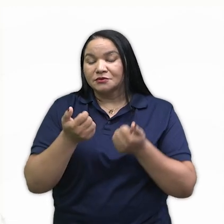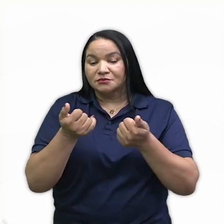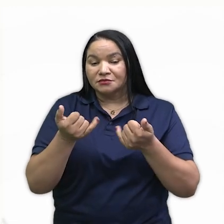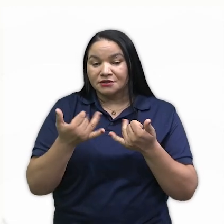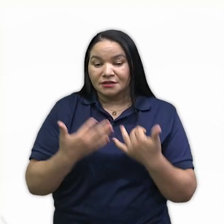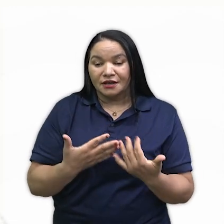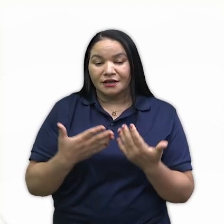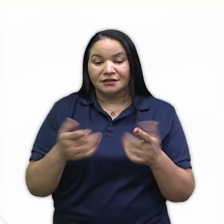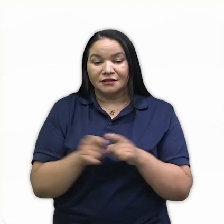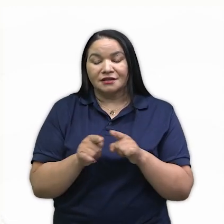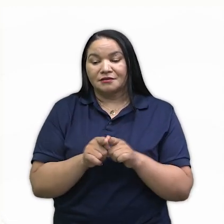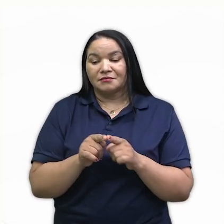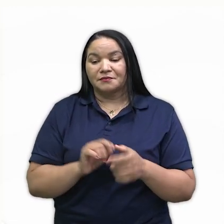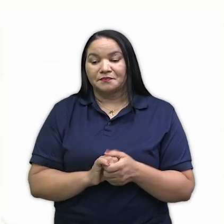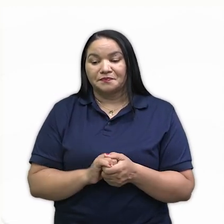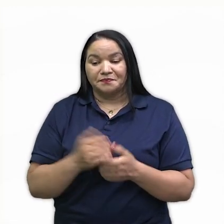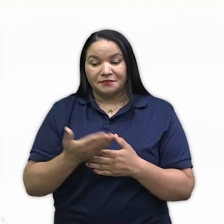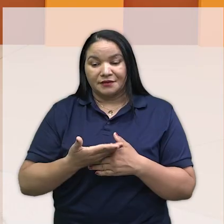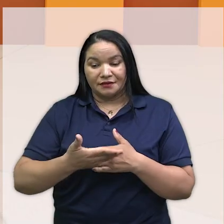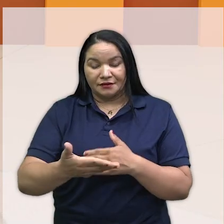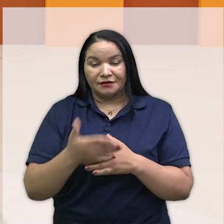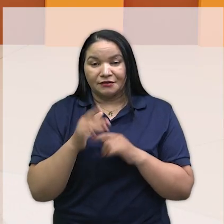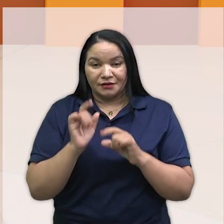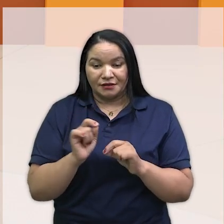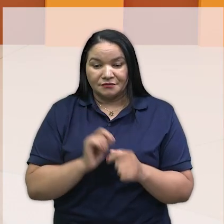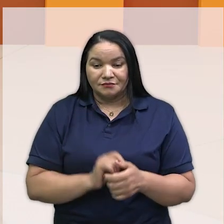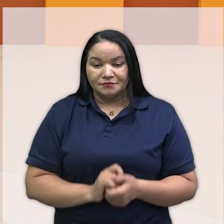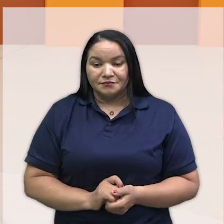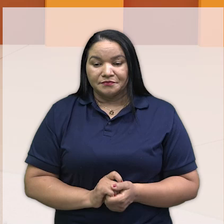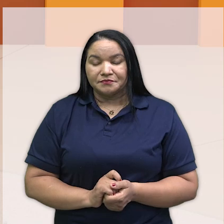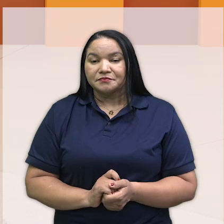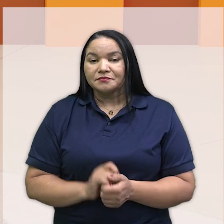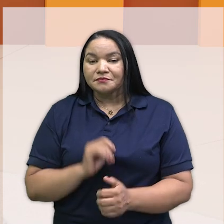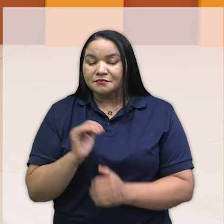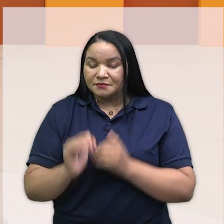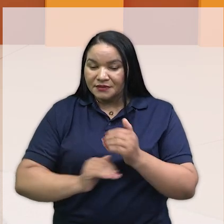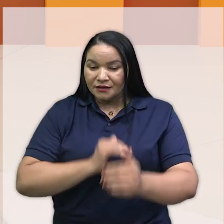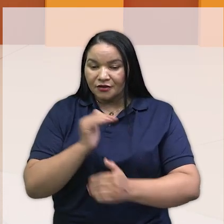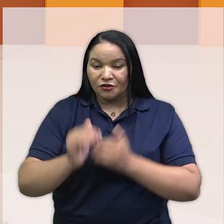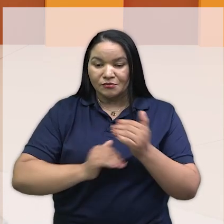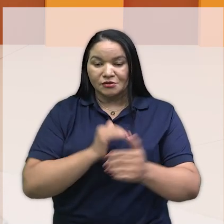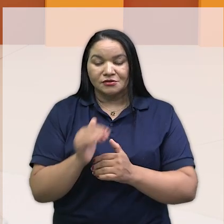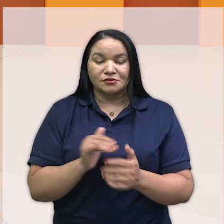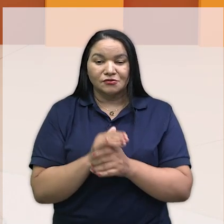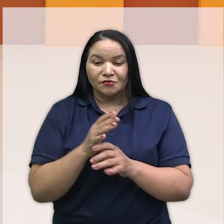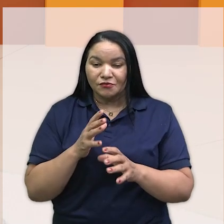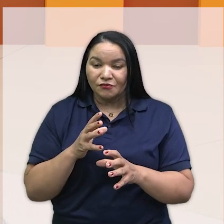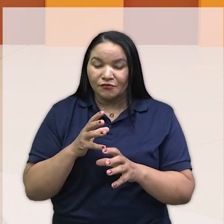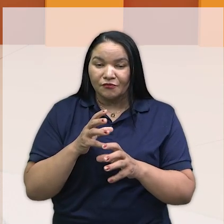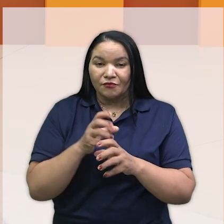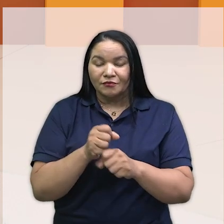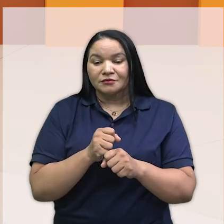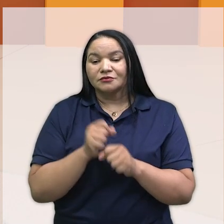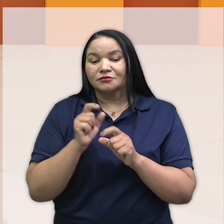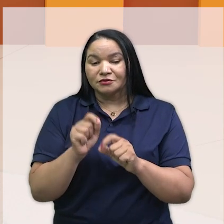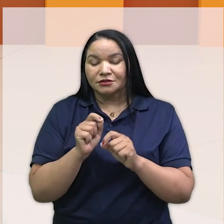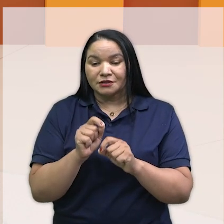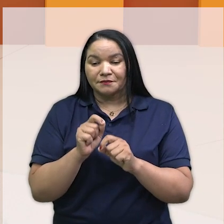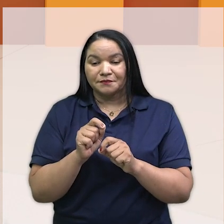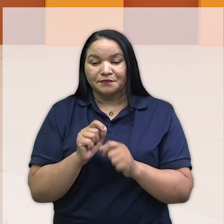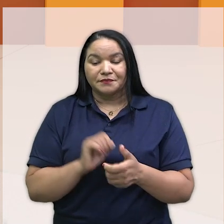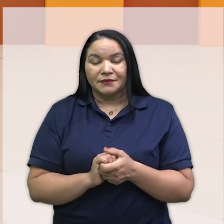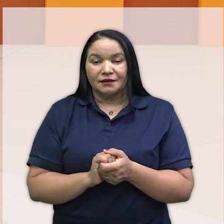com vocês, a partir desse momento, como foi ali o processo de formação do estado